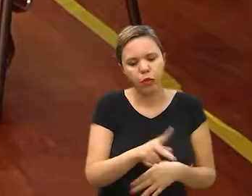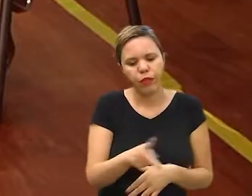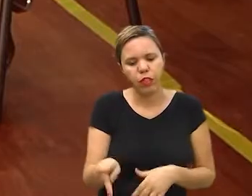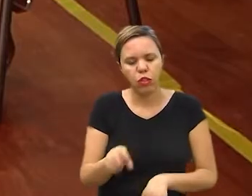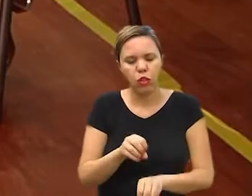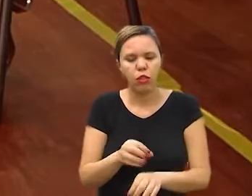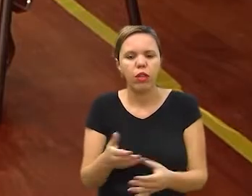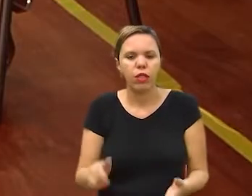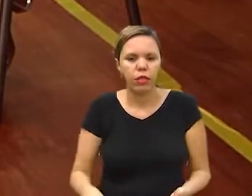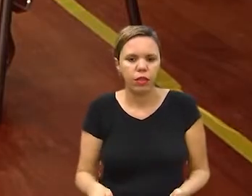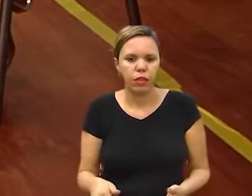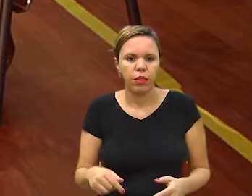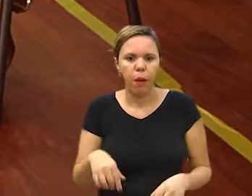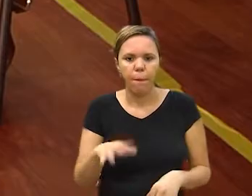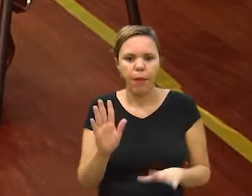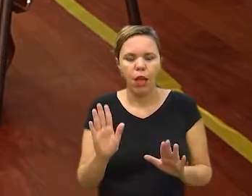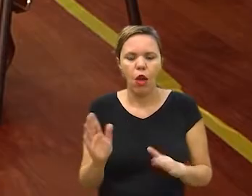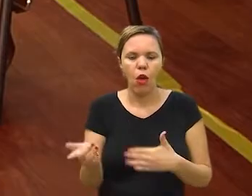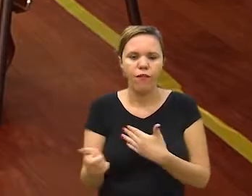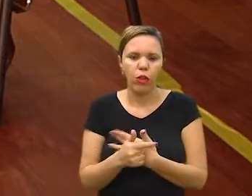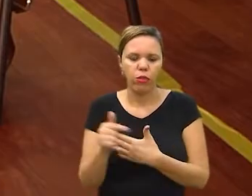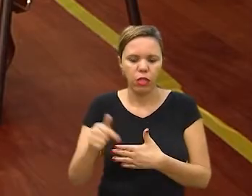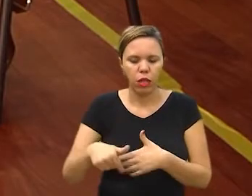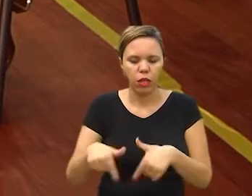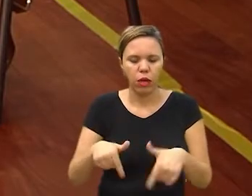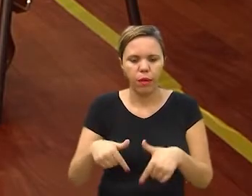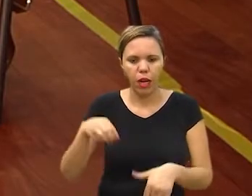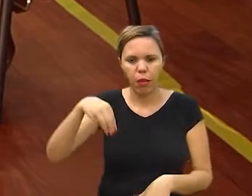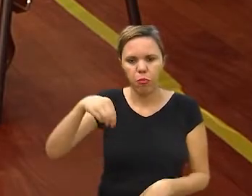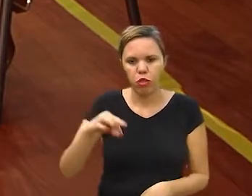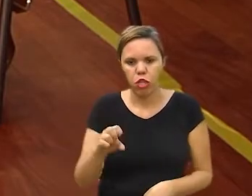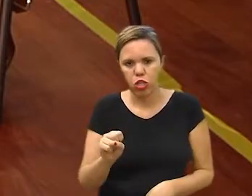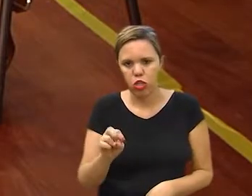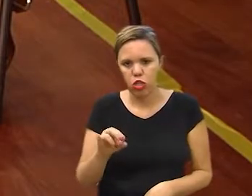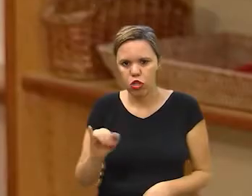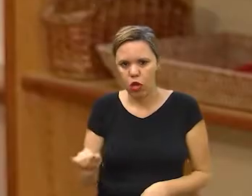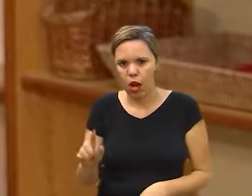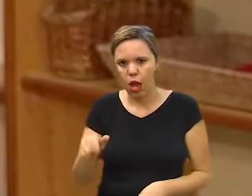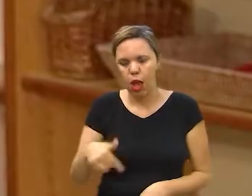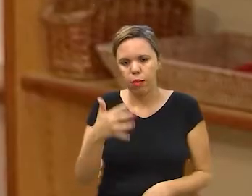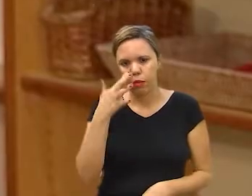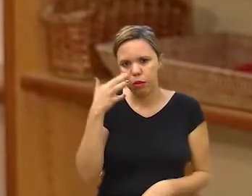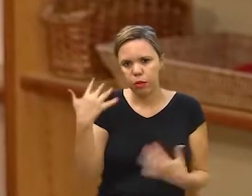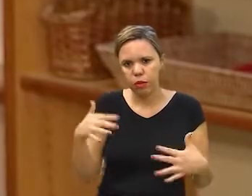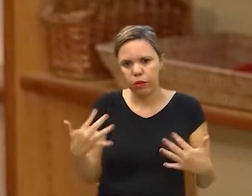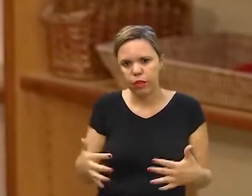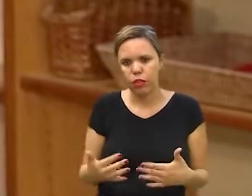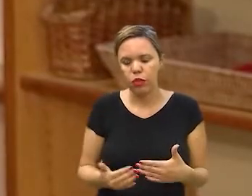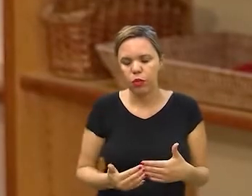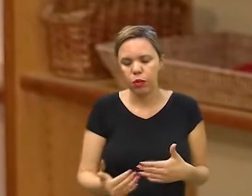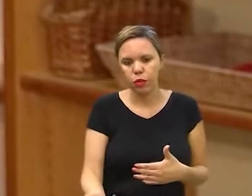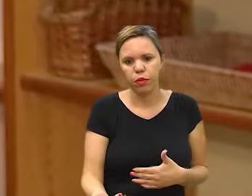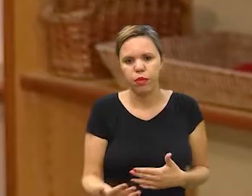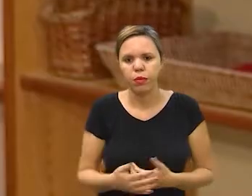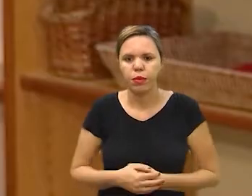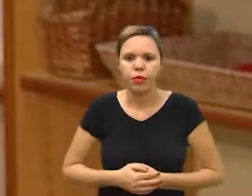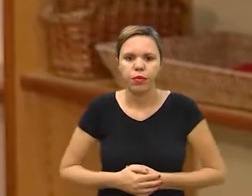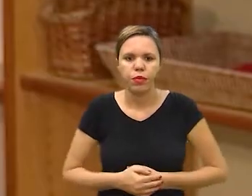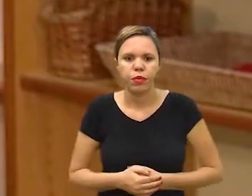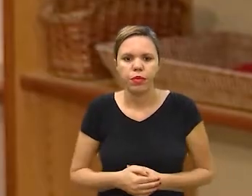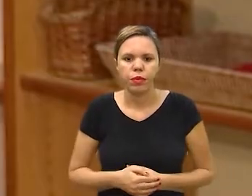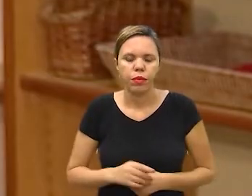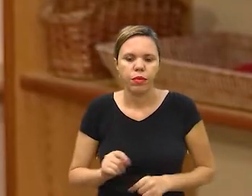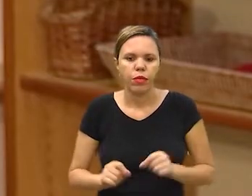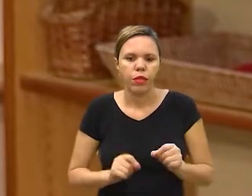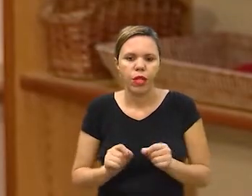educador? A maior função do educador Montessori é de ser um observador. Então, a partir das observações